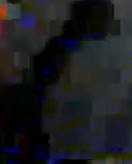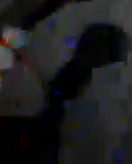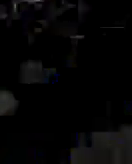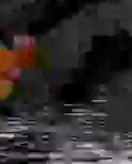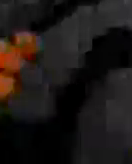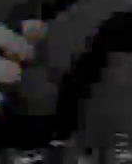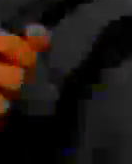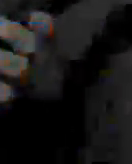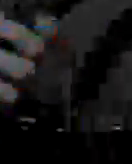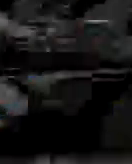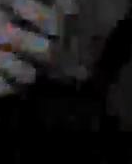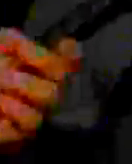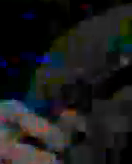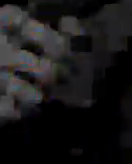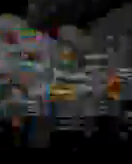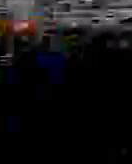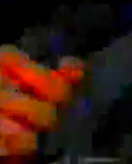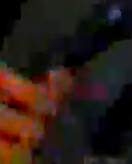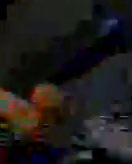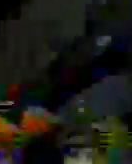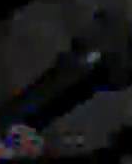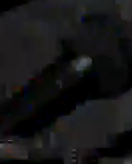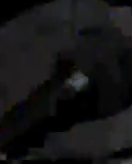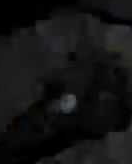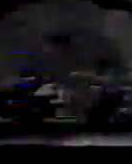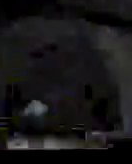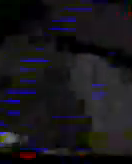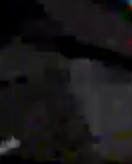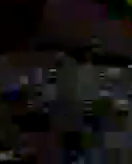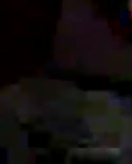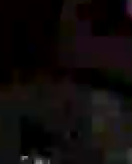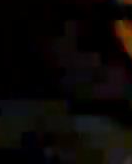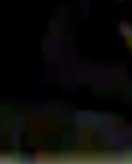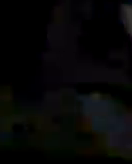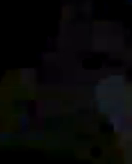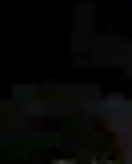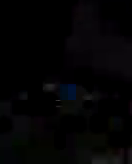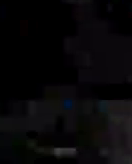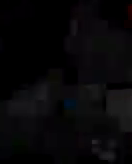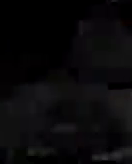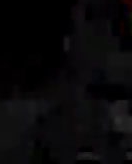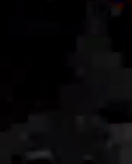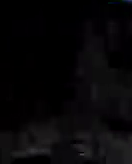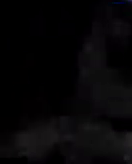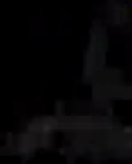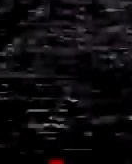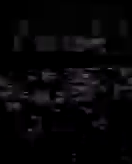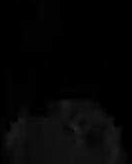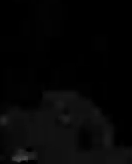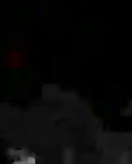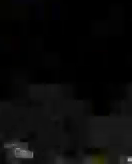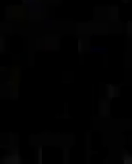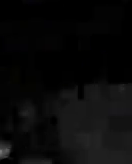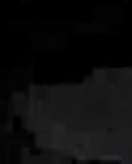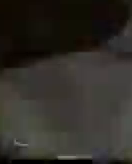Continuar vivendo com essa mesma criatura. Se ter que aguentar,